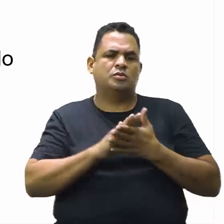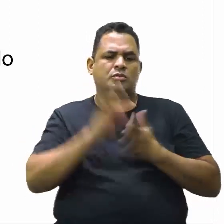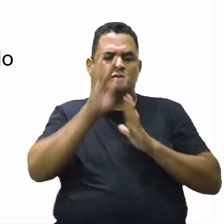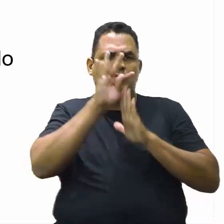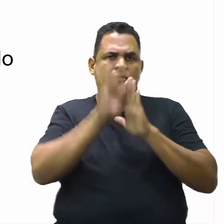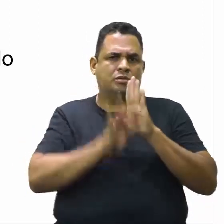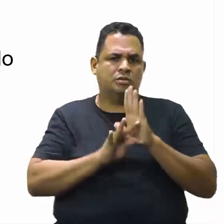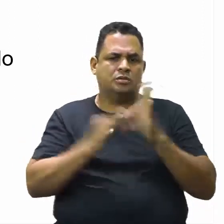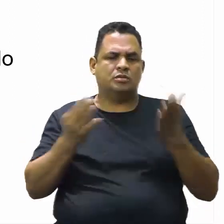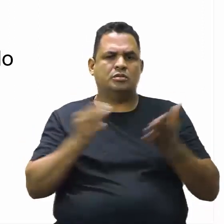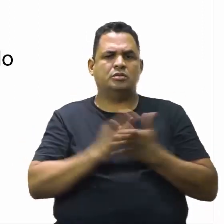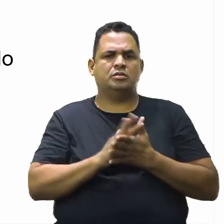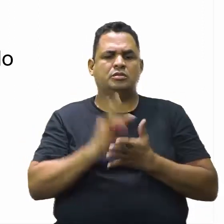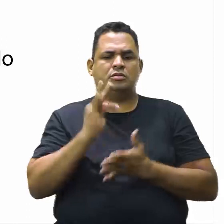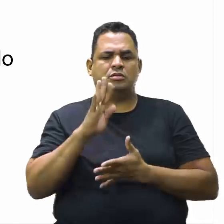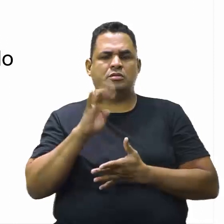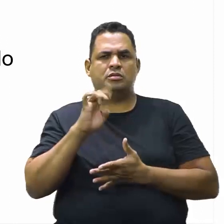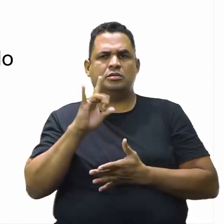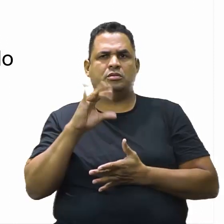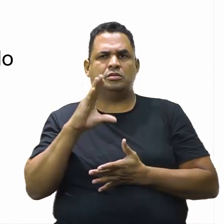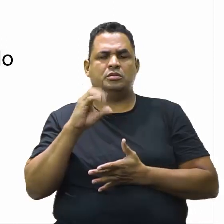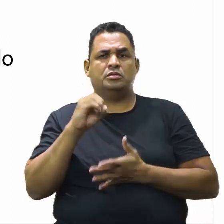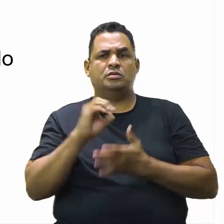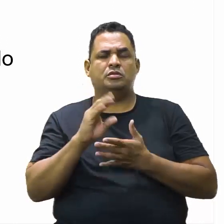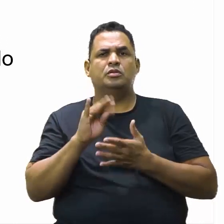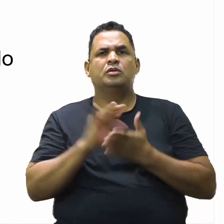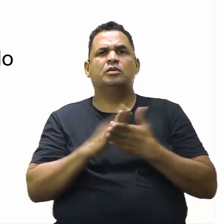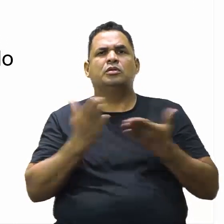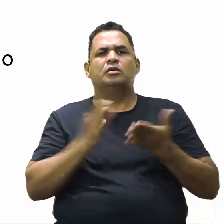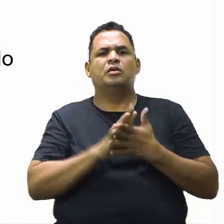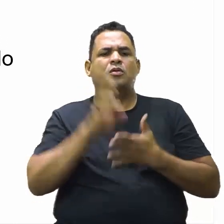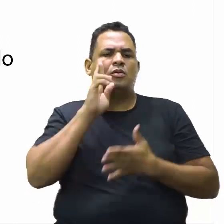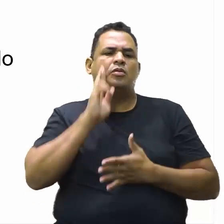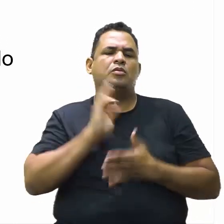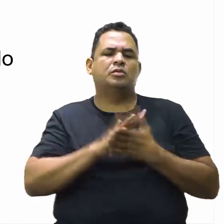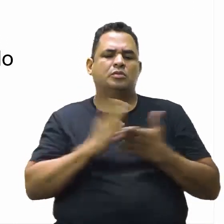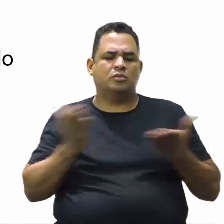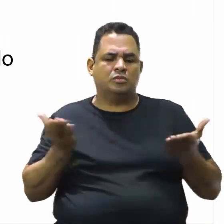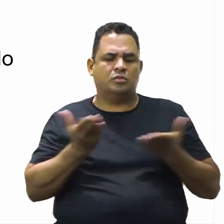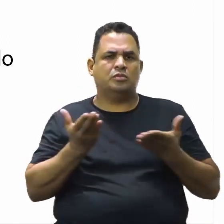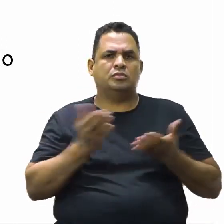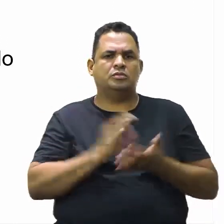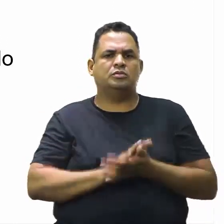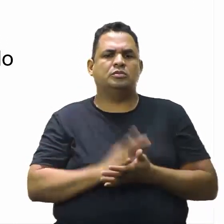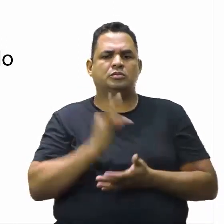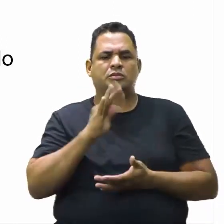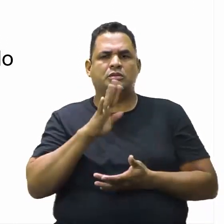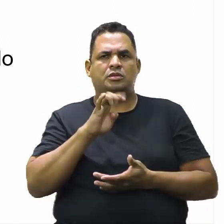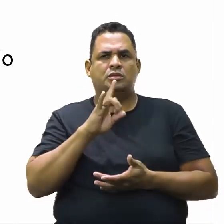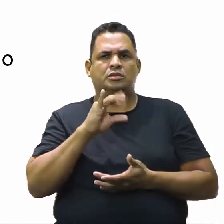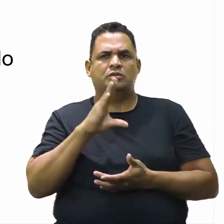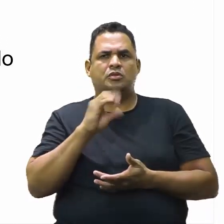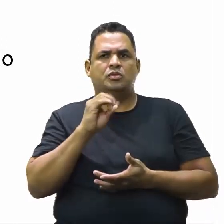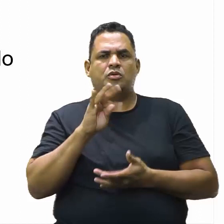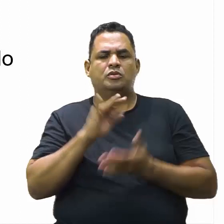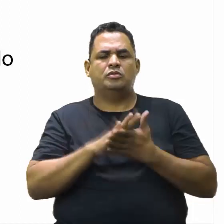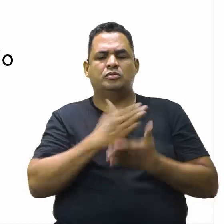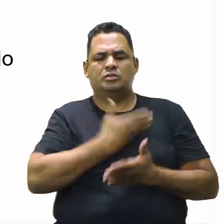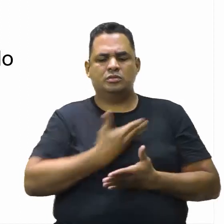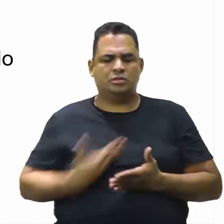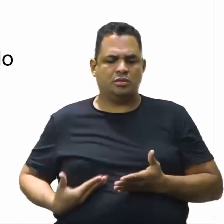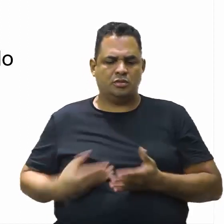texto, o território era chamado aqui do espaço geográfico de Rondônia, do atual Rondônia, Território Federal do